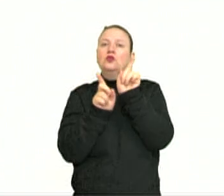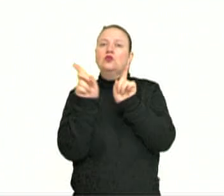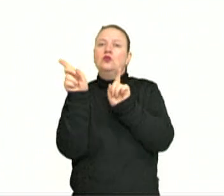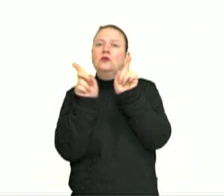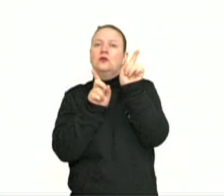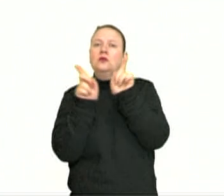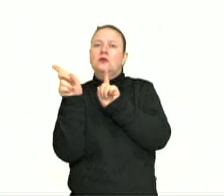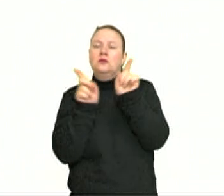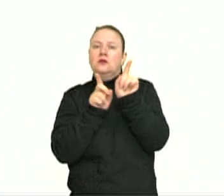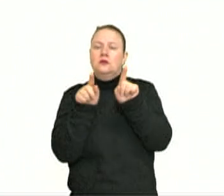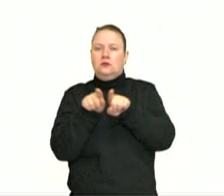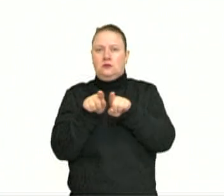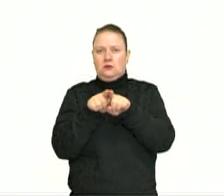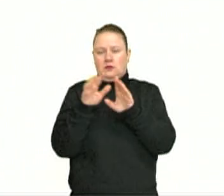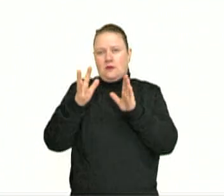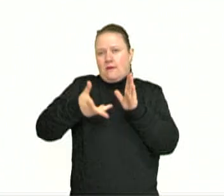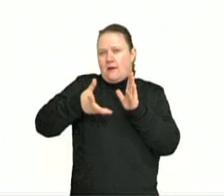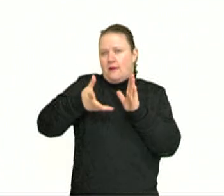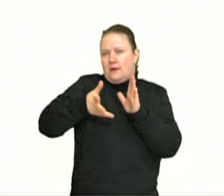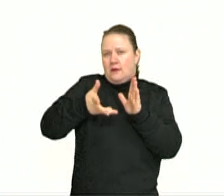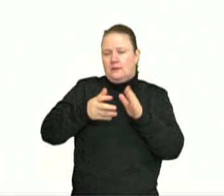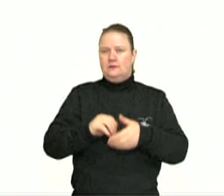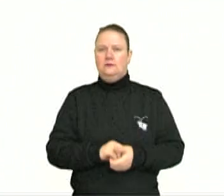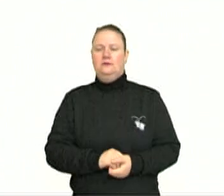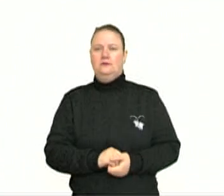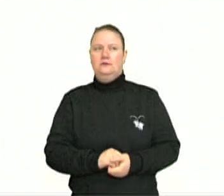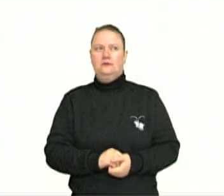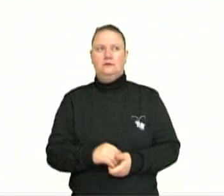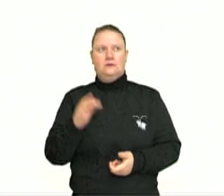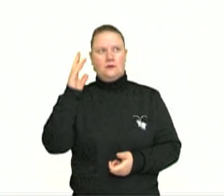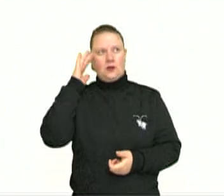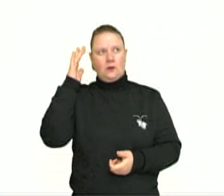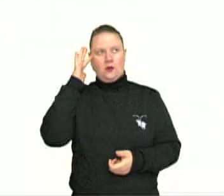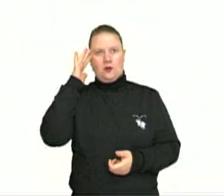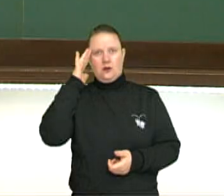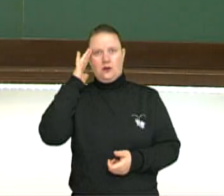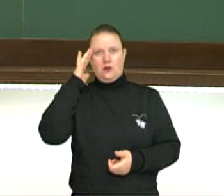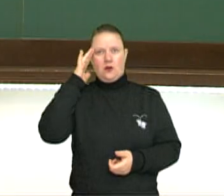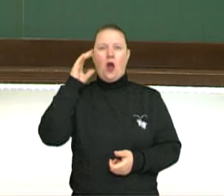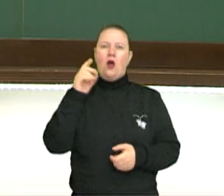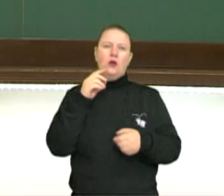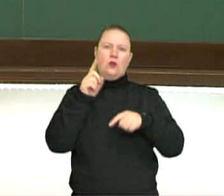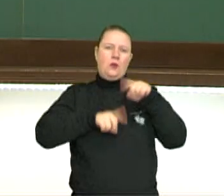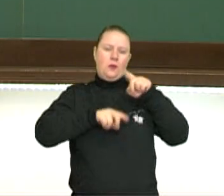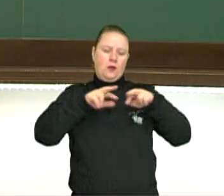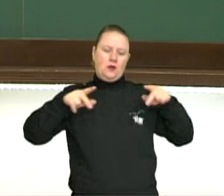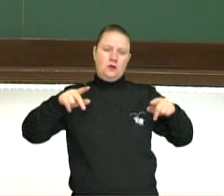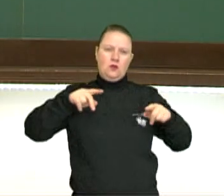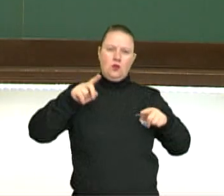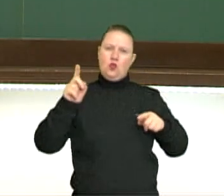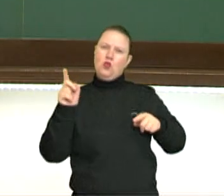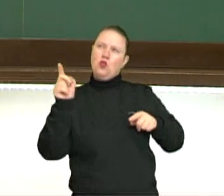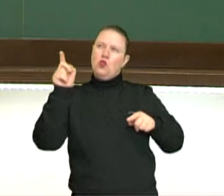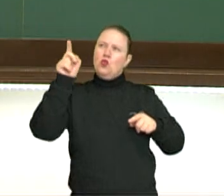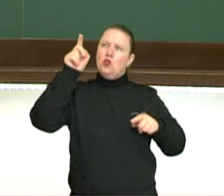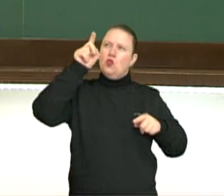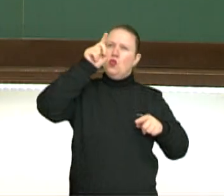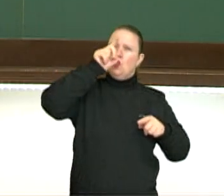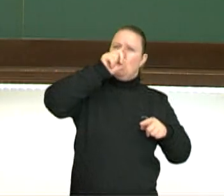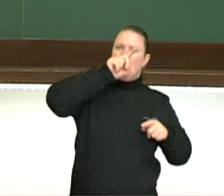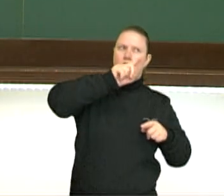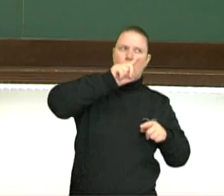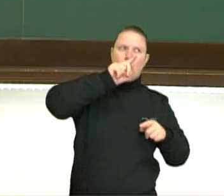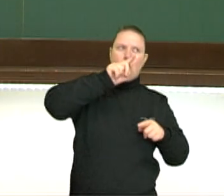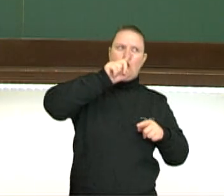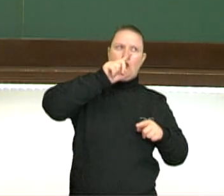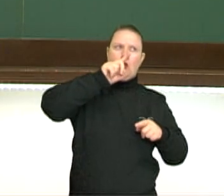da velocidade. Ou seja, se você for imaginar, é isso aqui, o objeto está circulando, está fazendo um movimento circular, e a força centrípeta está fazendo isso